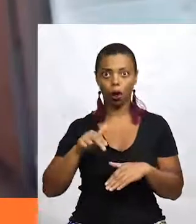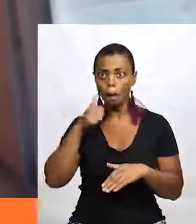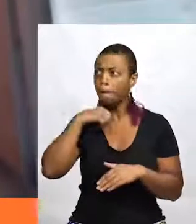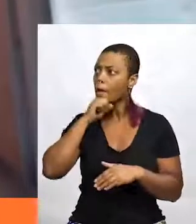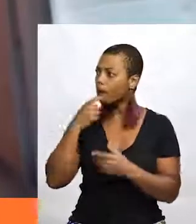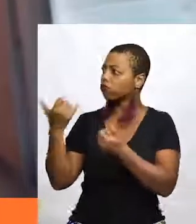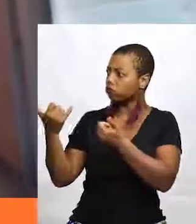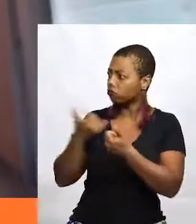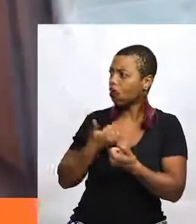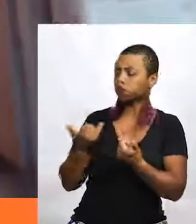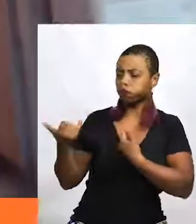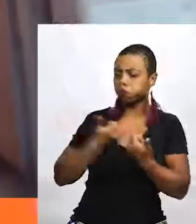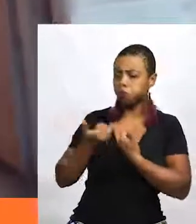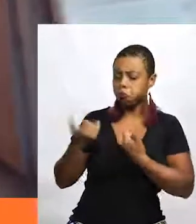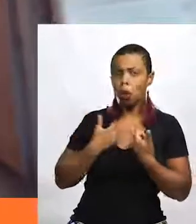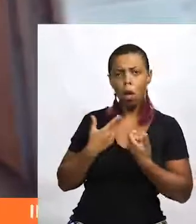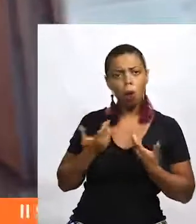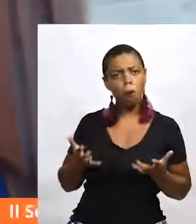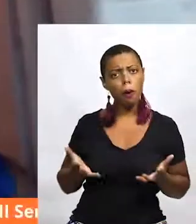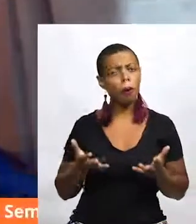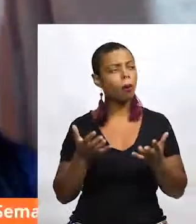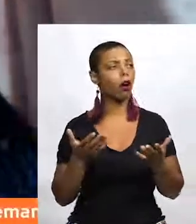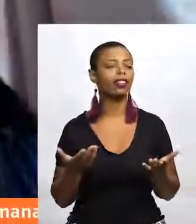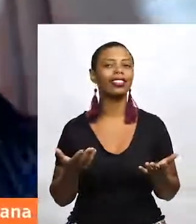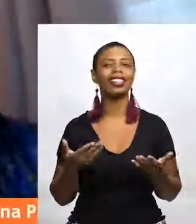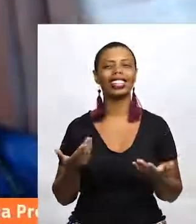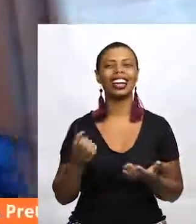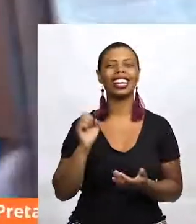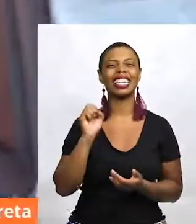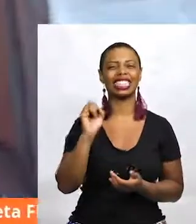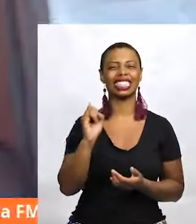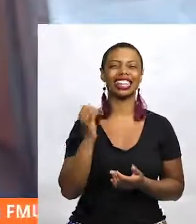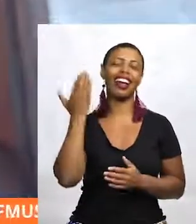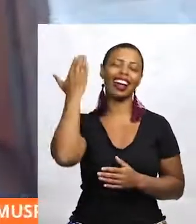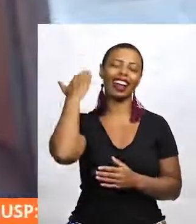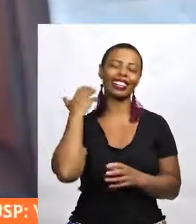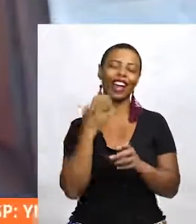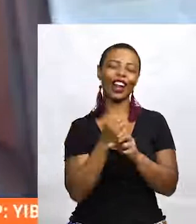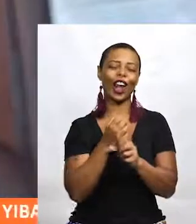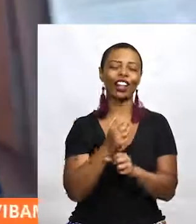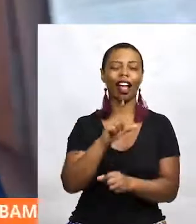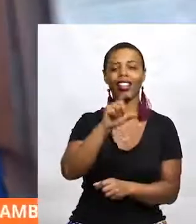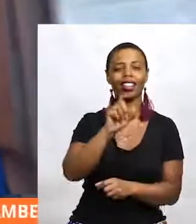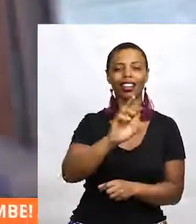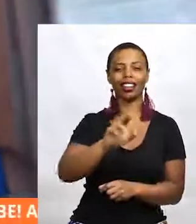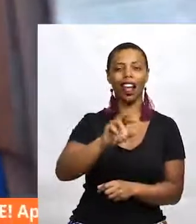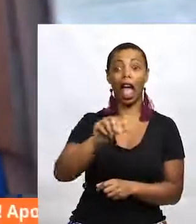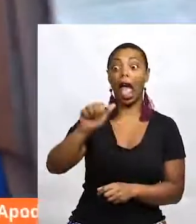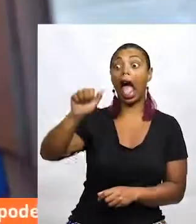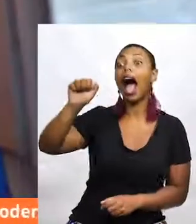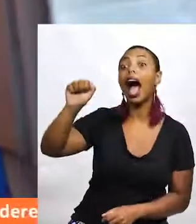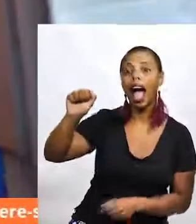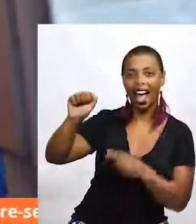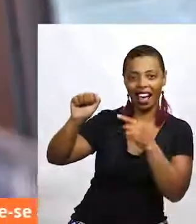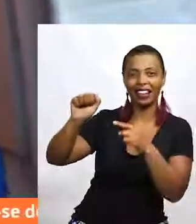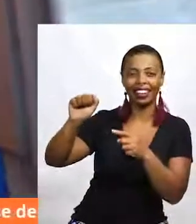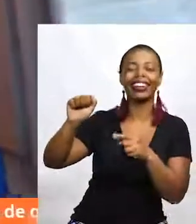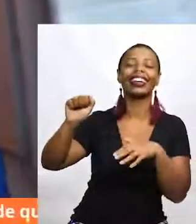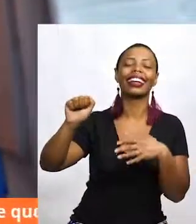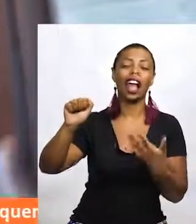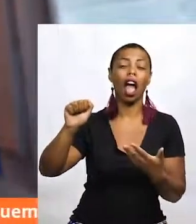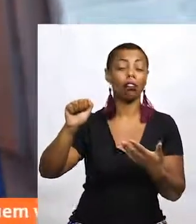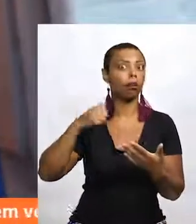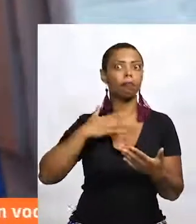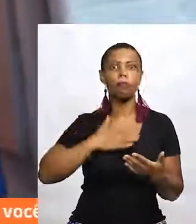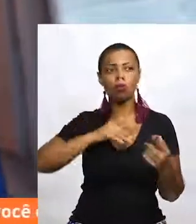Então, tirar as, eu não era 10 na escola pública, até hoje acho que não é, tirar as era uma meta. E passou a ser